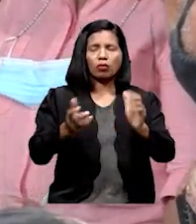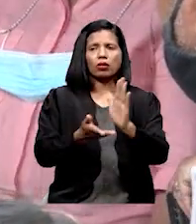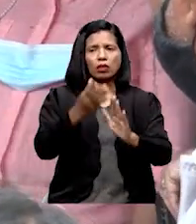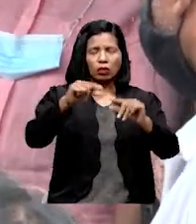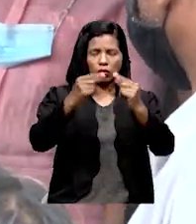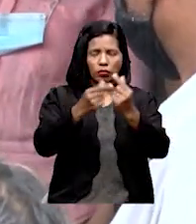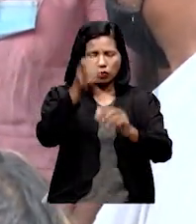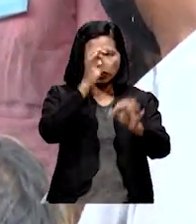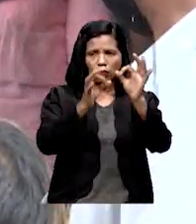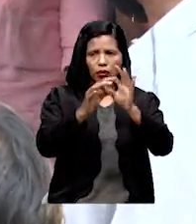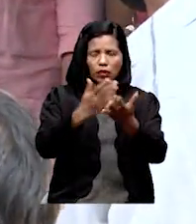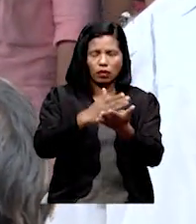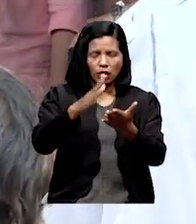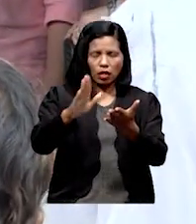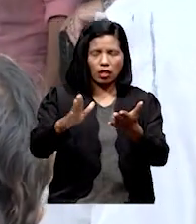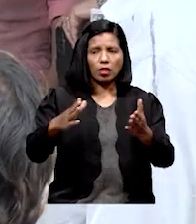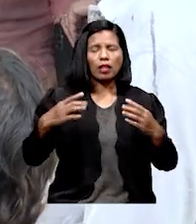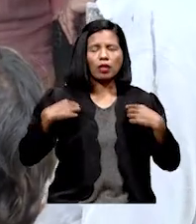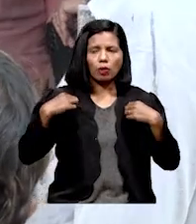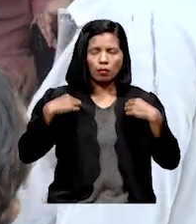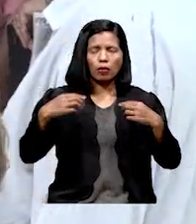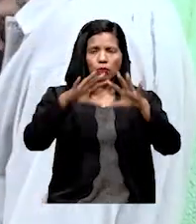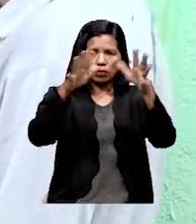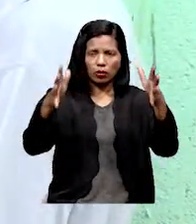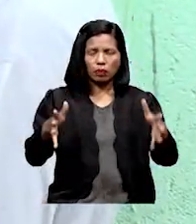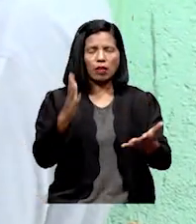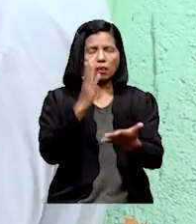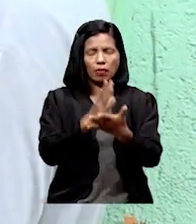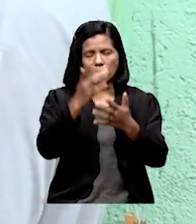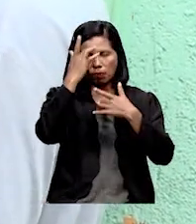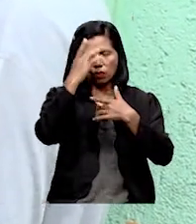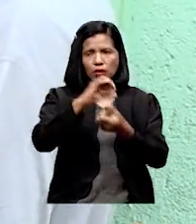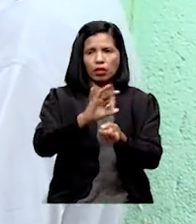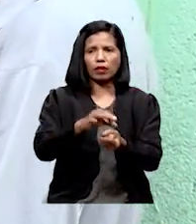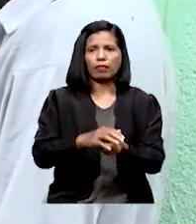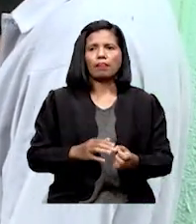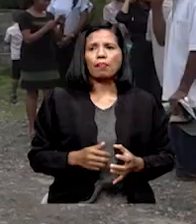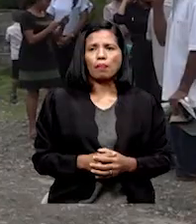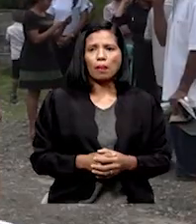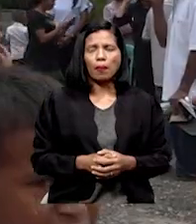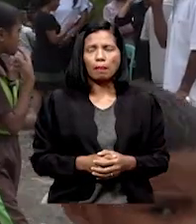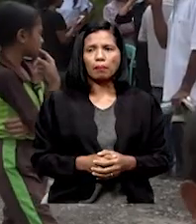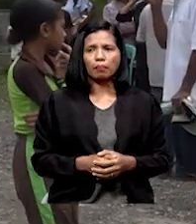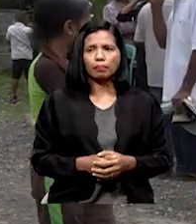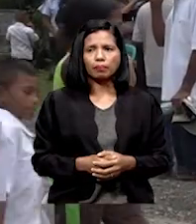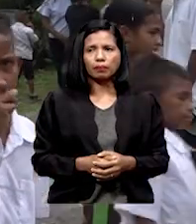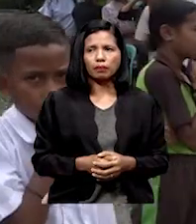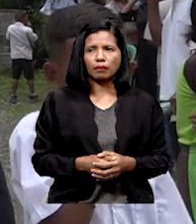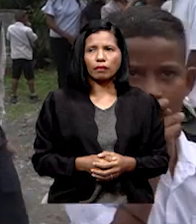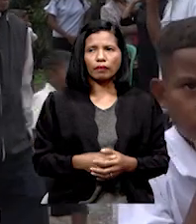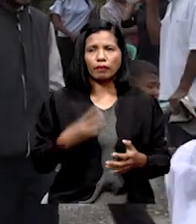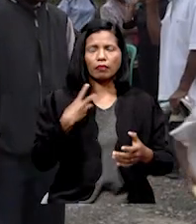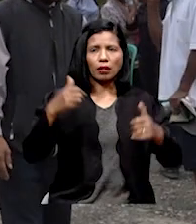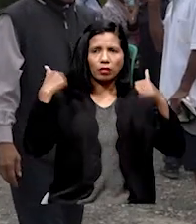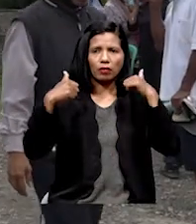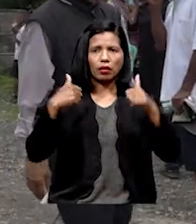MOS faheropa no mosquiteiro nebe belehalo prevenção ba dengue. Atividade cotidiana nebe